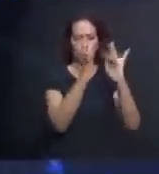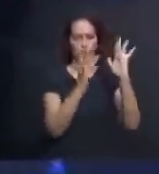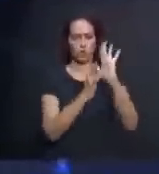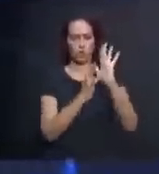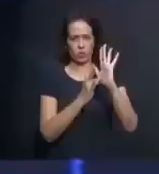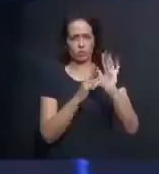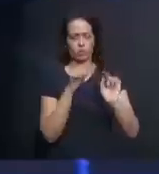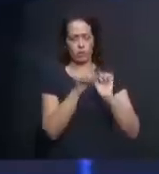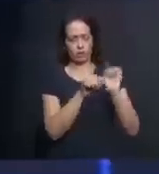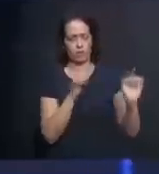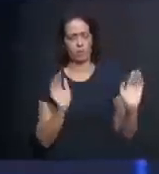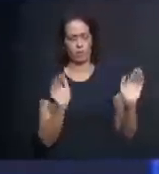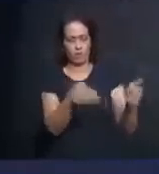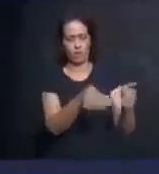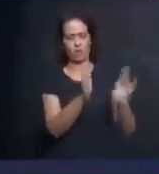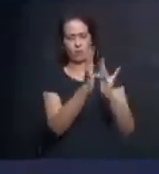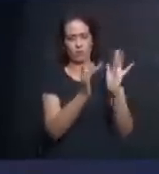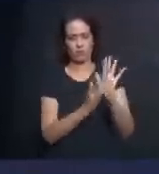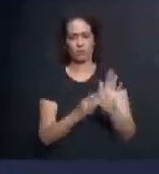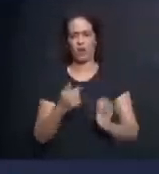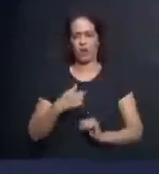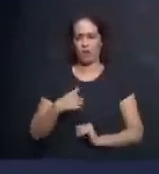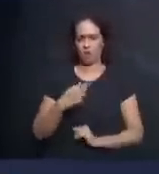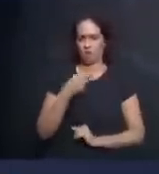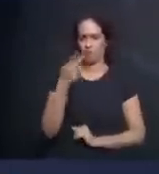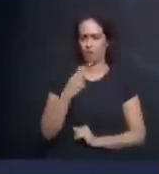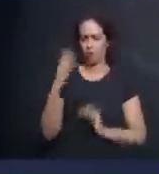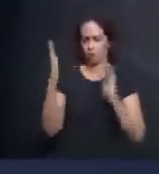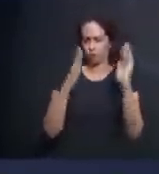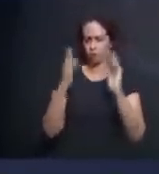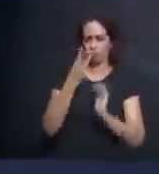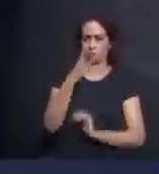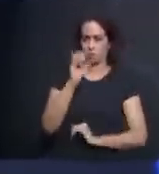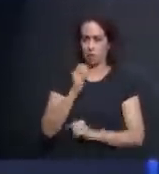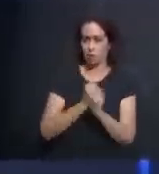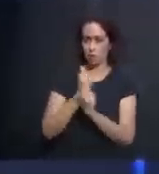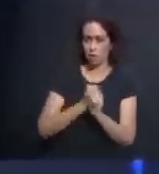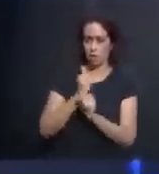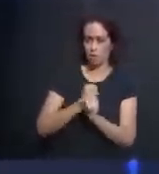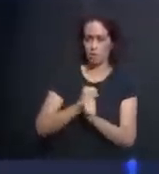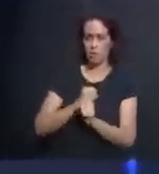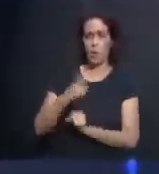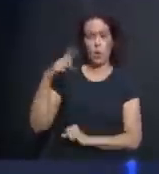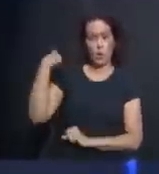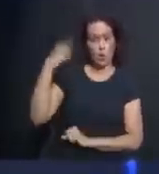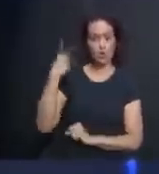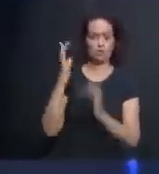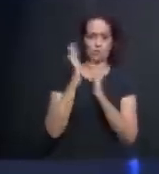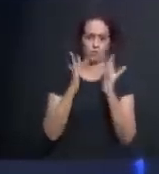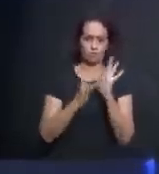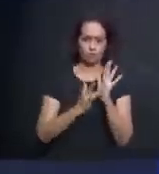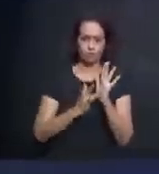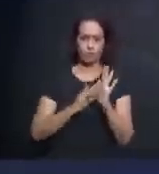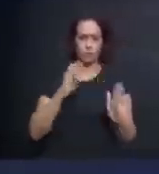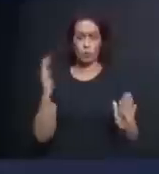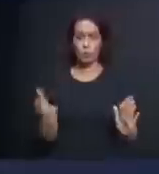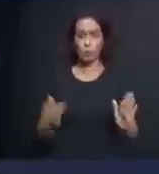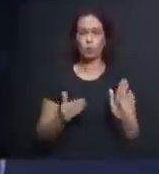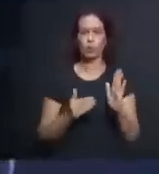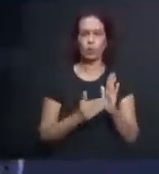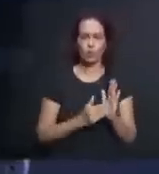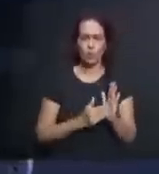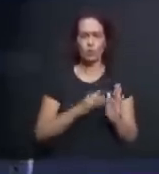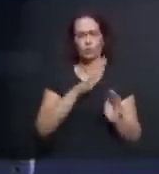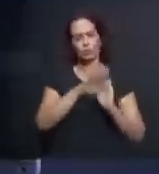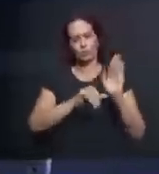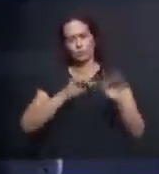do negócio que eu falo, tem 30 anos: Loucos por Jesus. Tudo vira apelo, tudo. Gente,